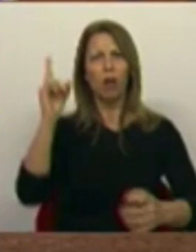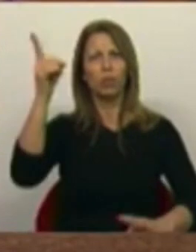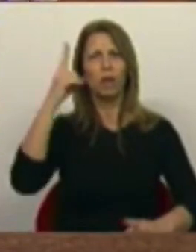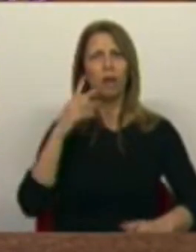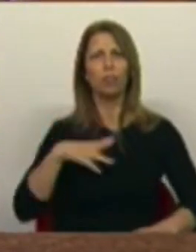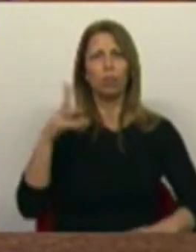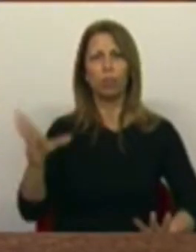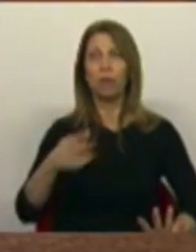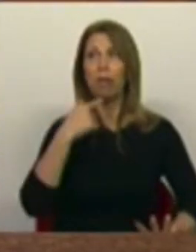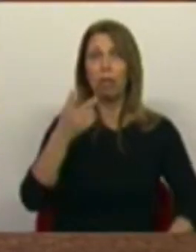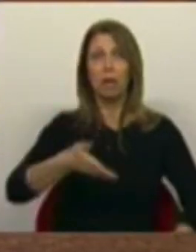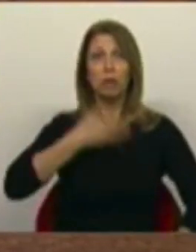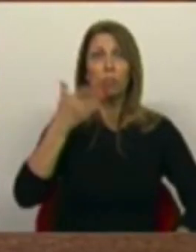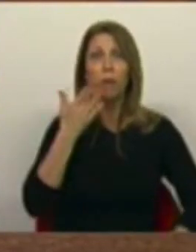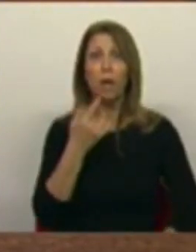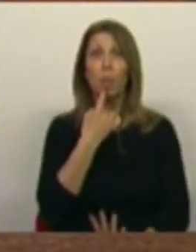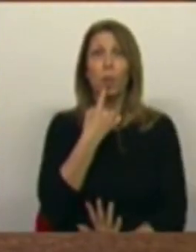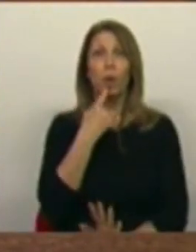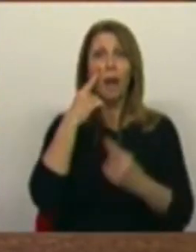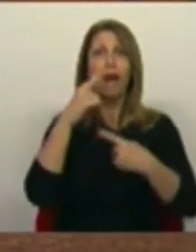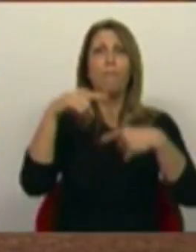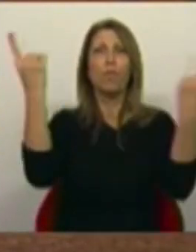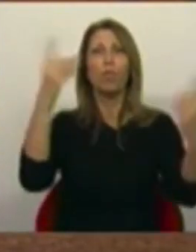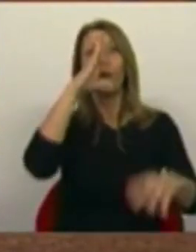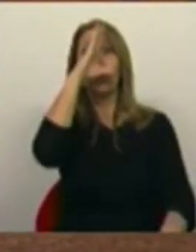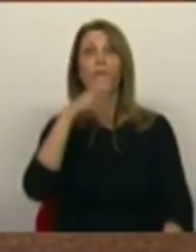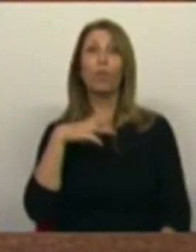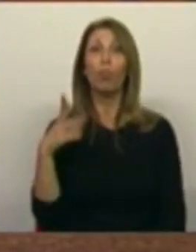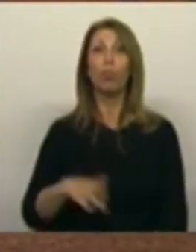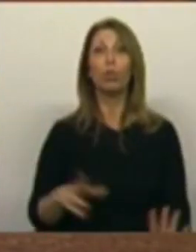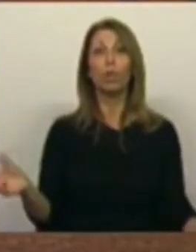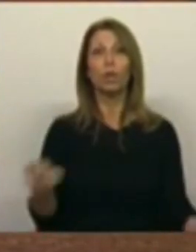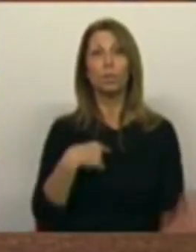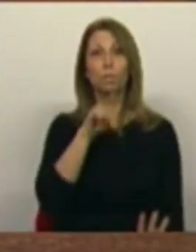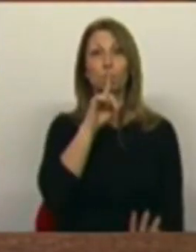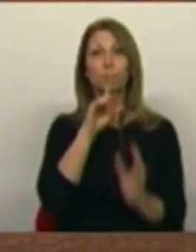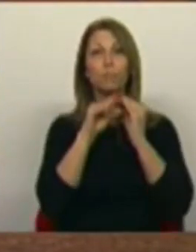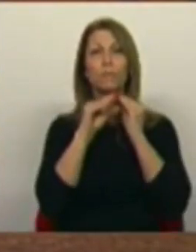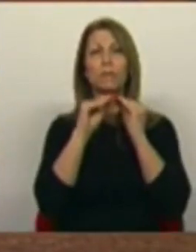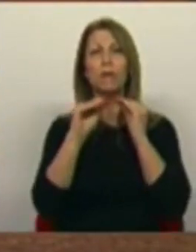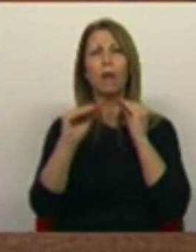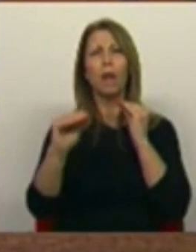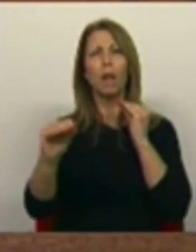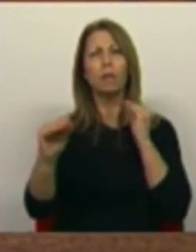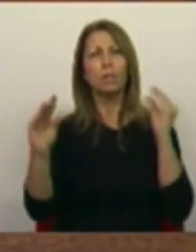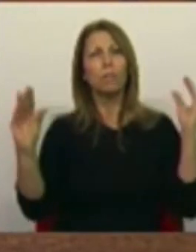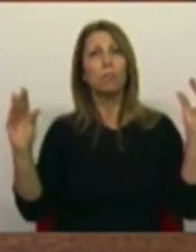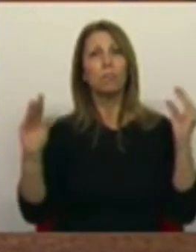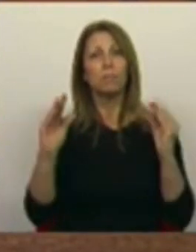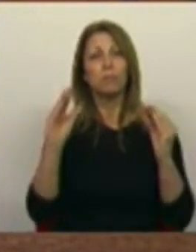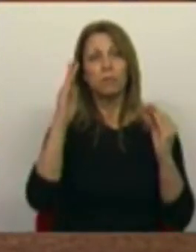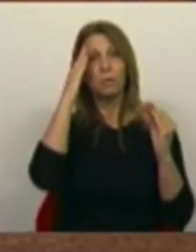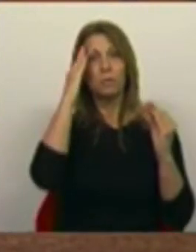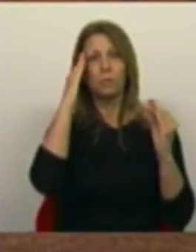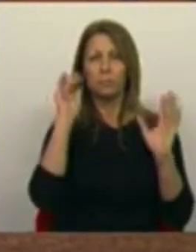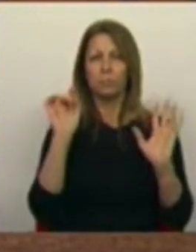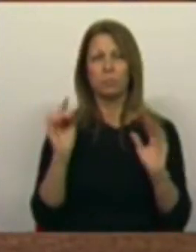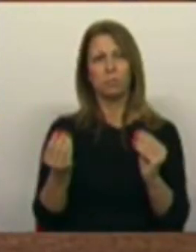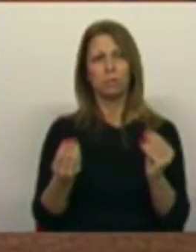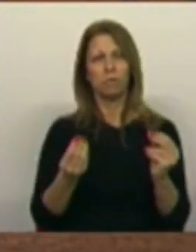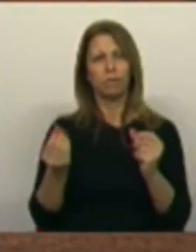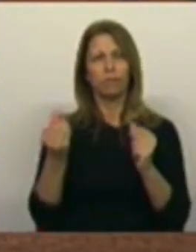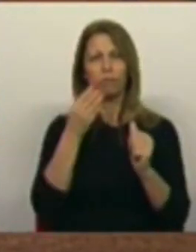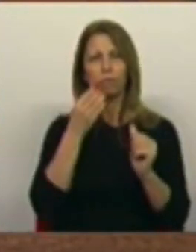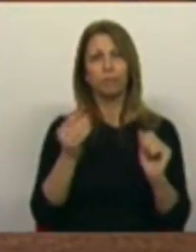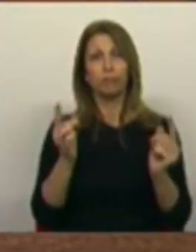maiores disparates, na verdade, em público, e o Governo português está em silêncio sobre isto. Acho que é pelo menos muito comprometedor sobre esta